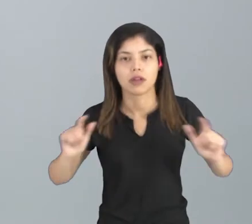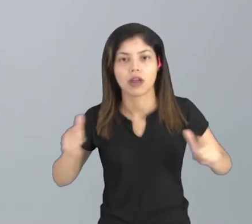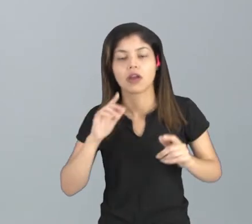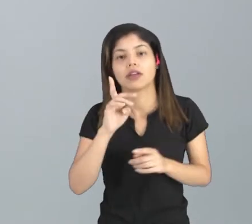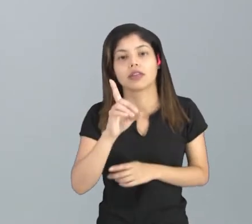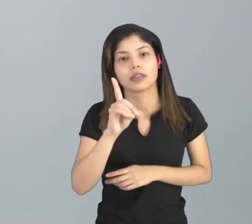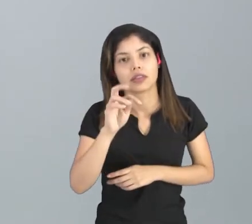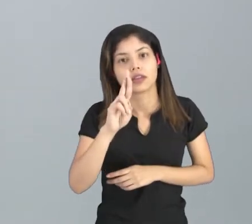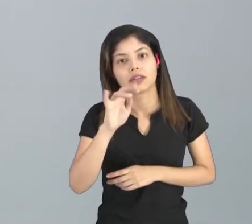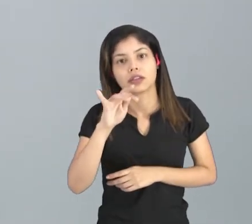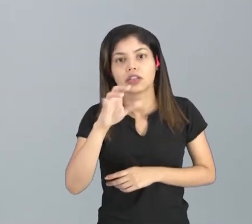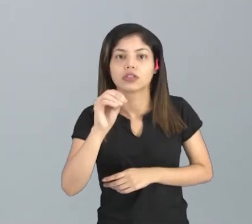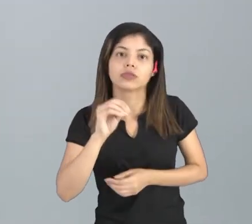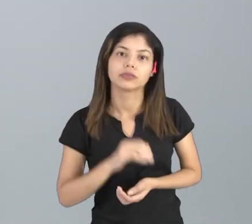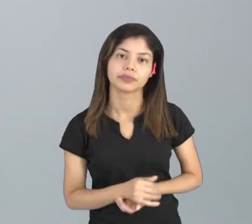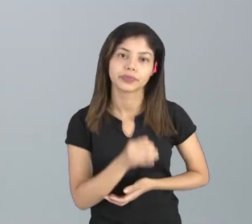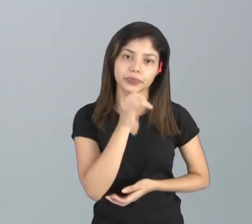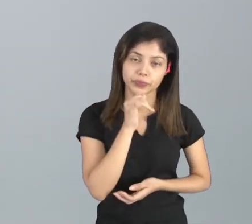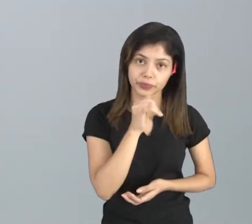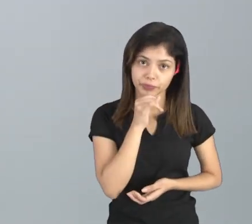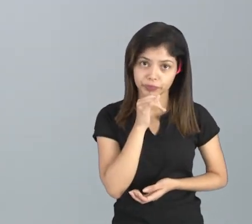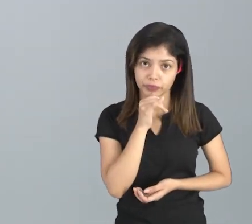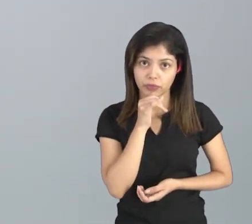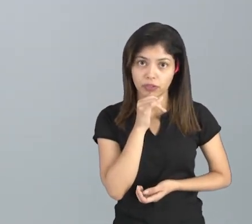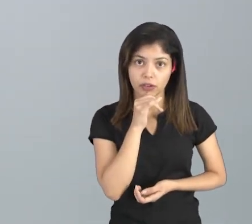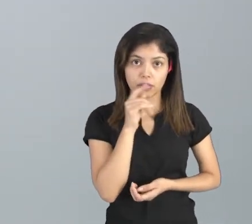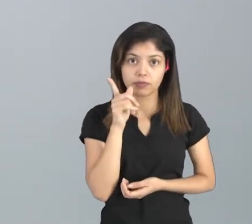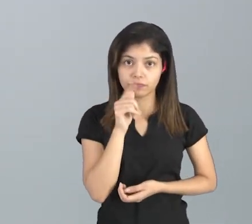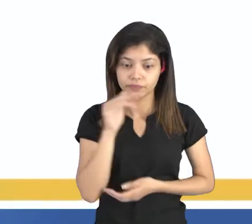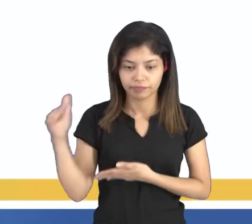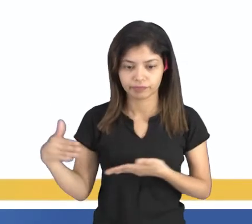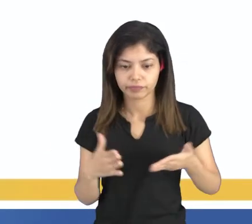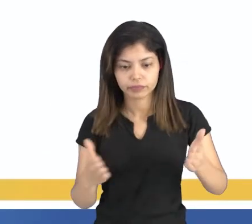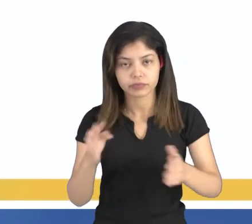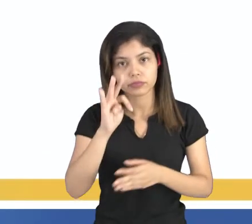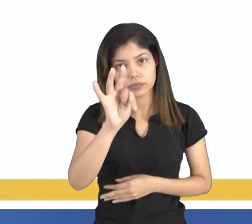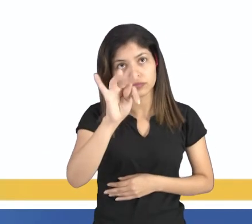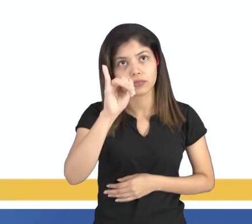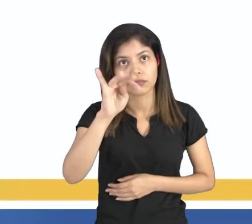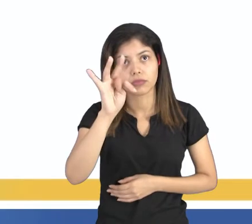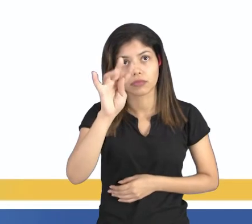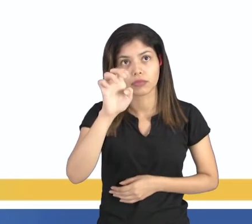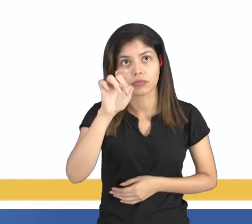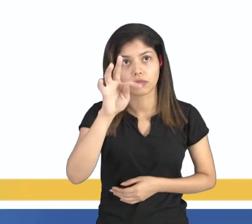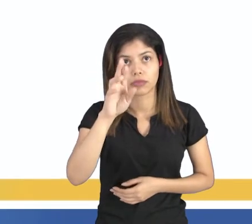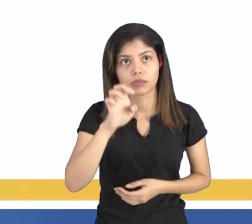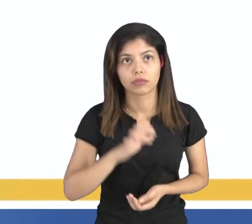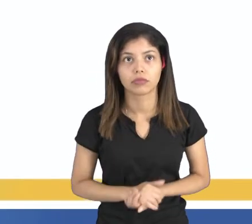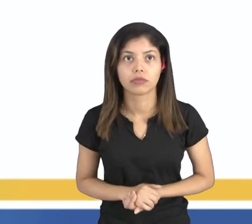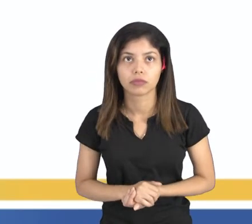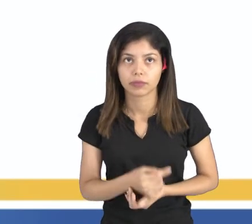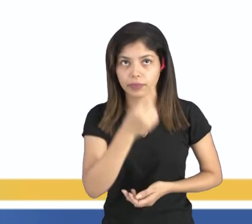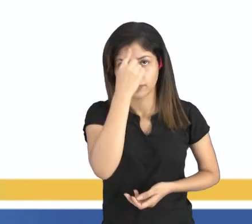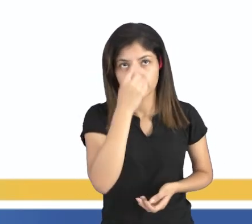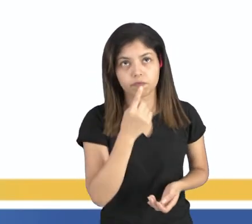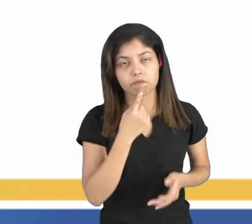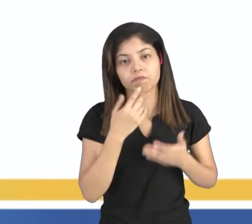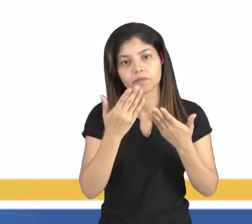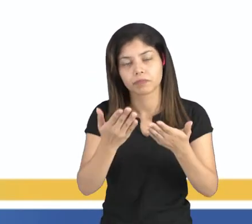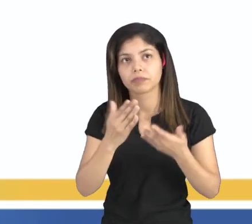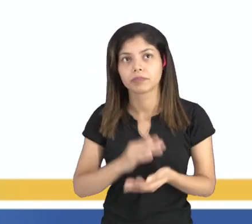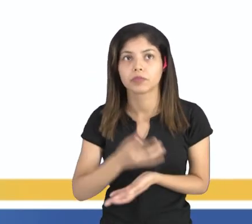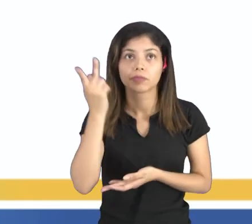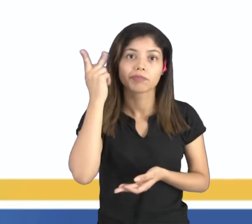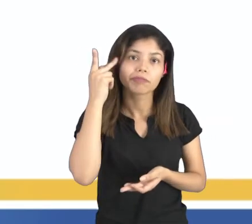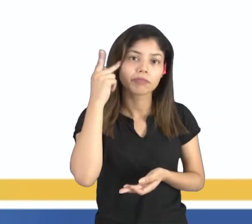quantidade de detritos sólidos. Esse aí é um exemplo do rio Tietê em São Paulo, que quem quiser conhecer essa figura aí,